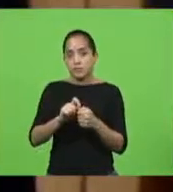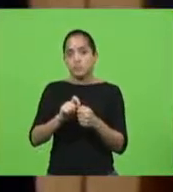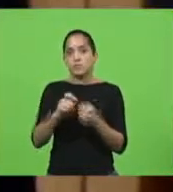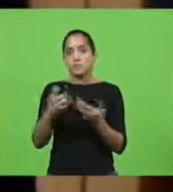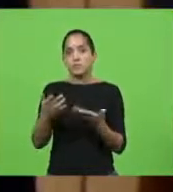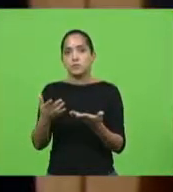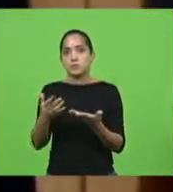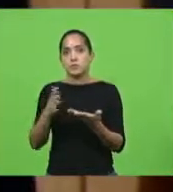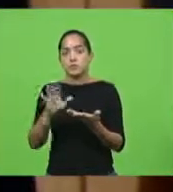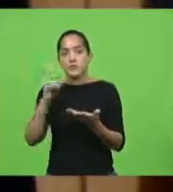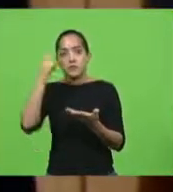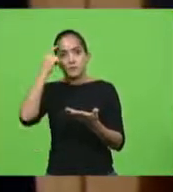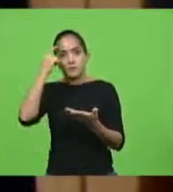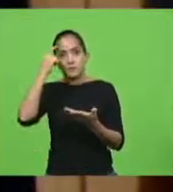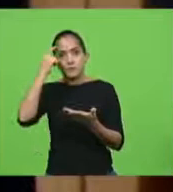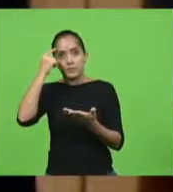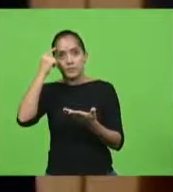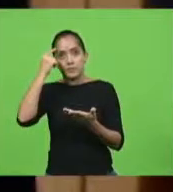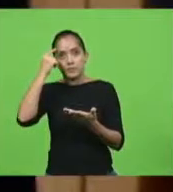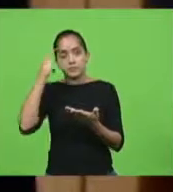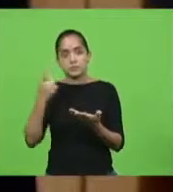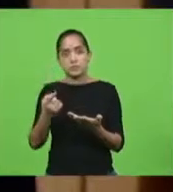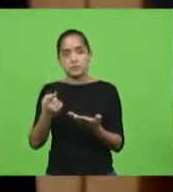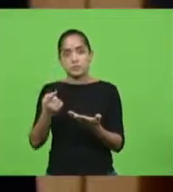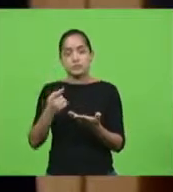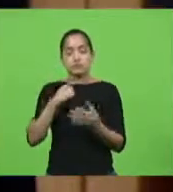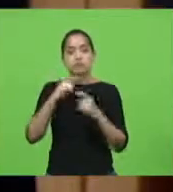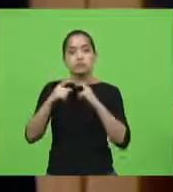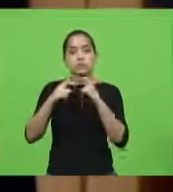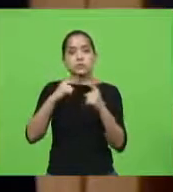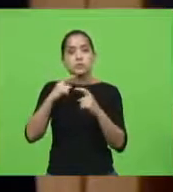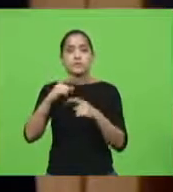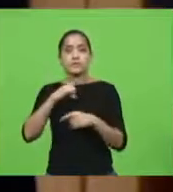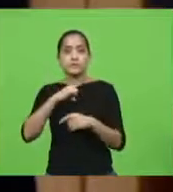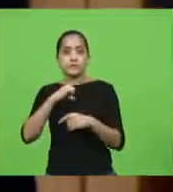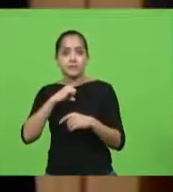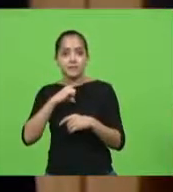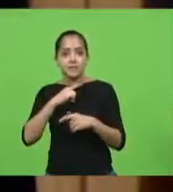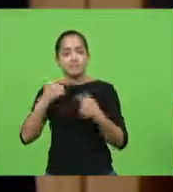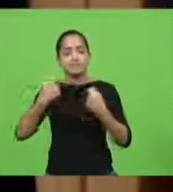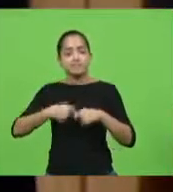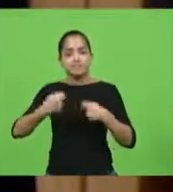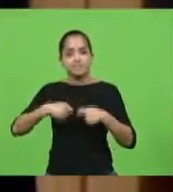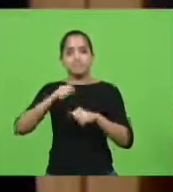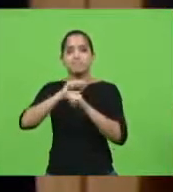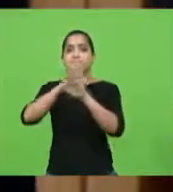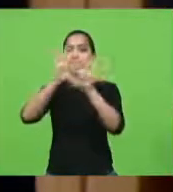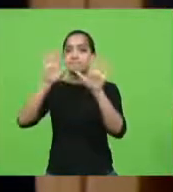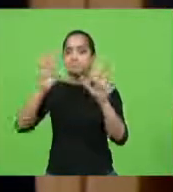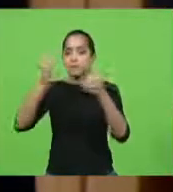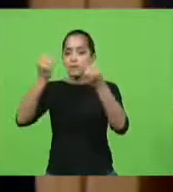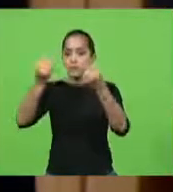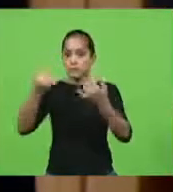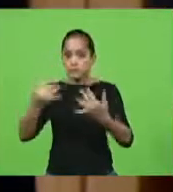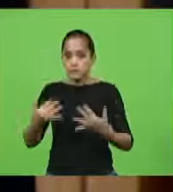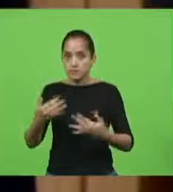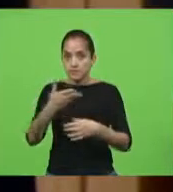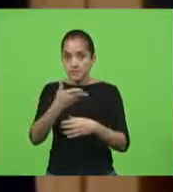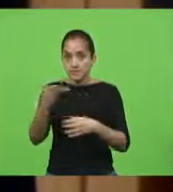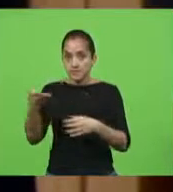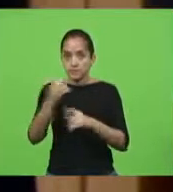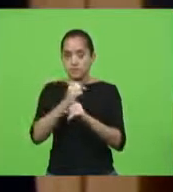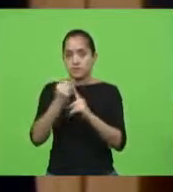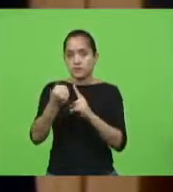eu penso também que, quando há dúvidas, elas precisam ser aclaradas para a sociedade.